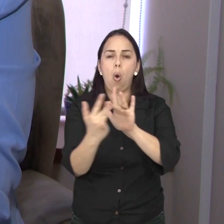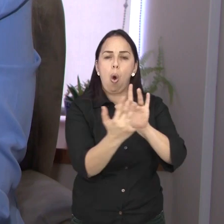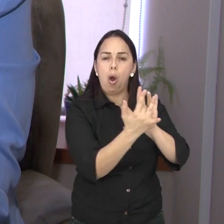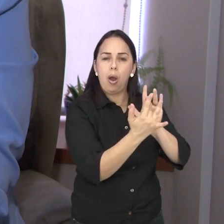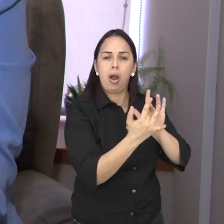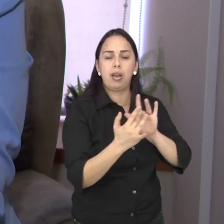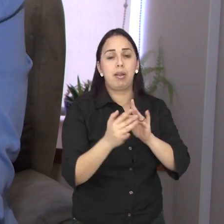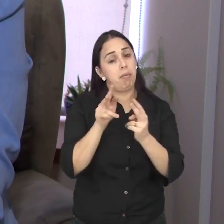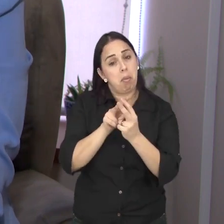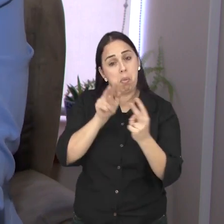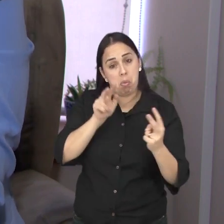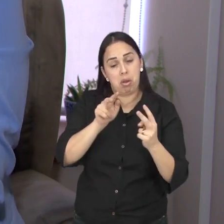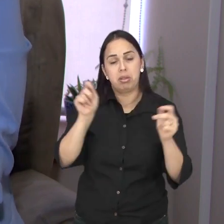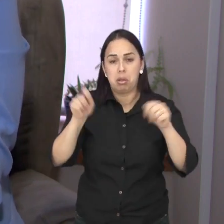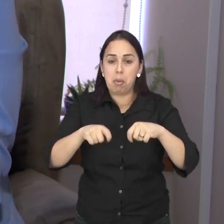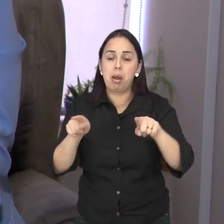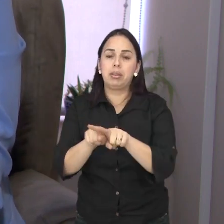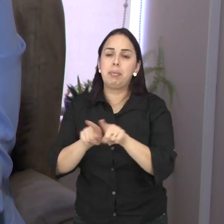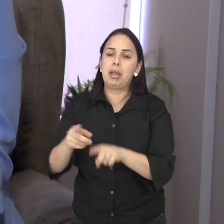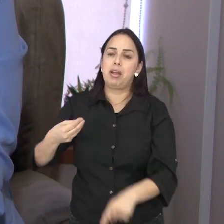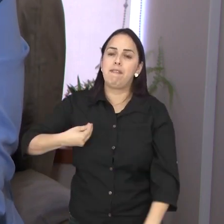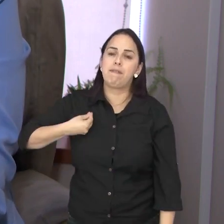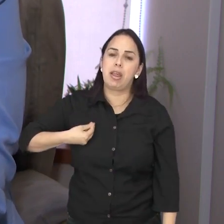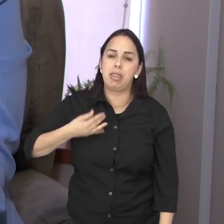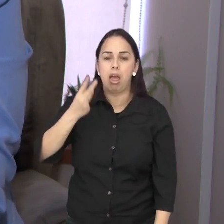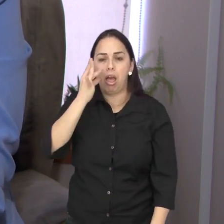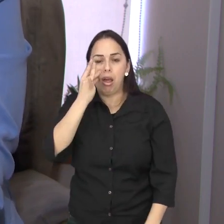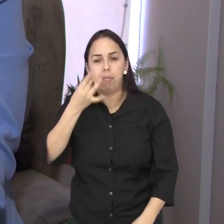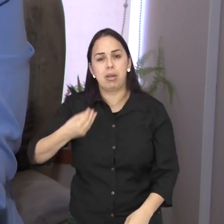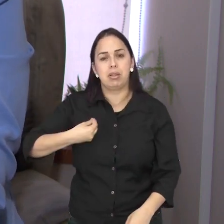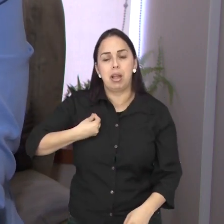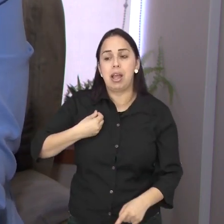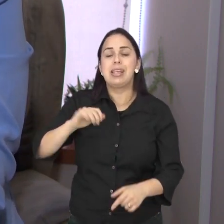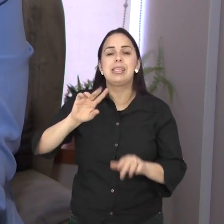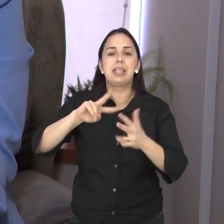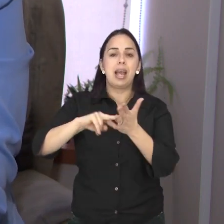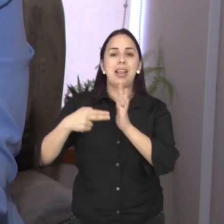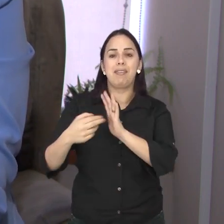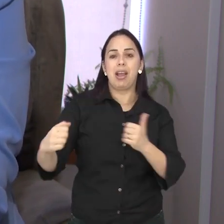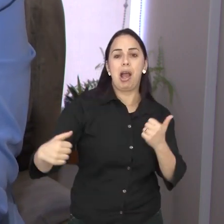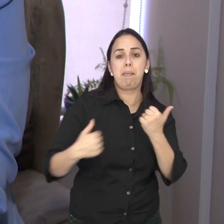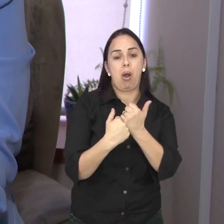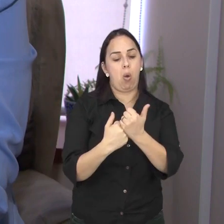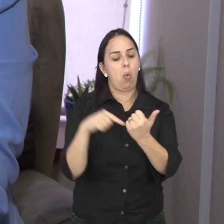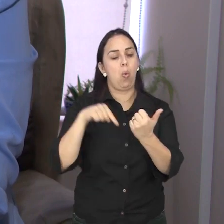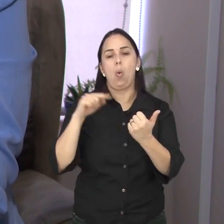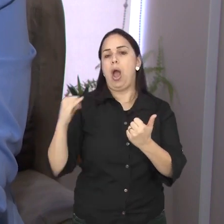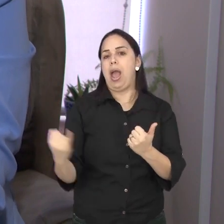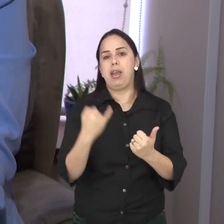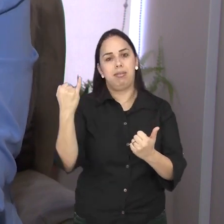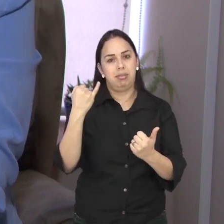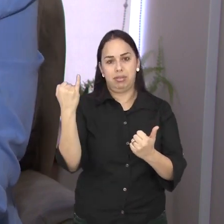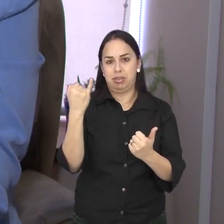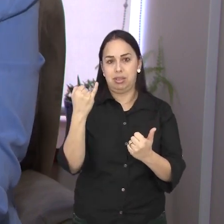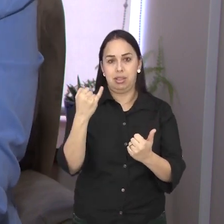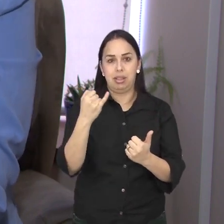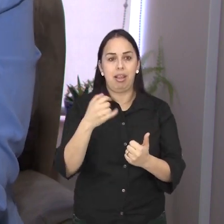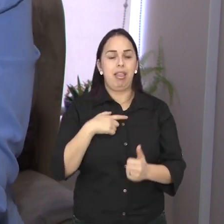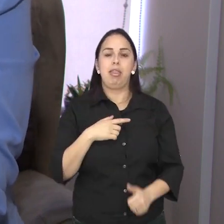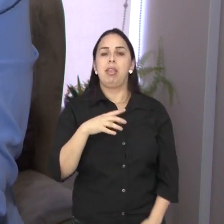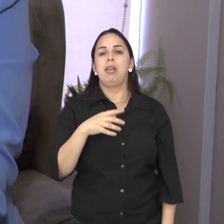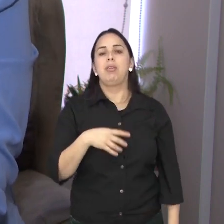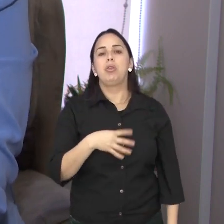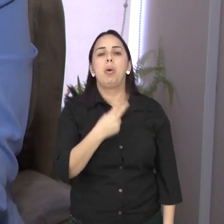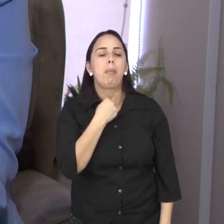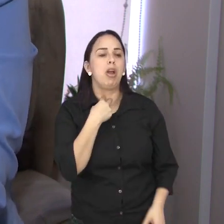de contato, virtual, né, ou presencial, é um apoio, né? Então, o apoio é muito importante, gente. Não julgue quem está